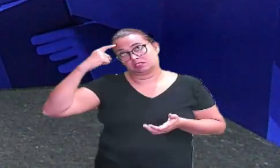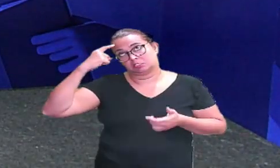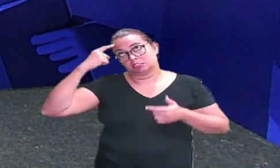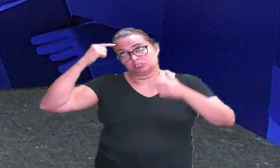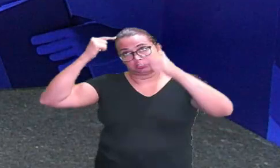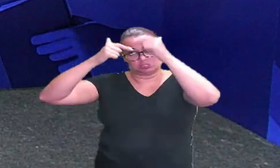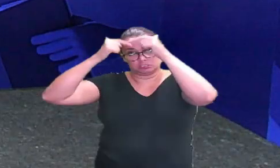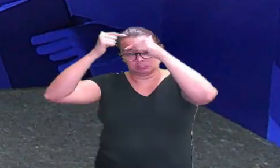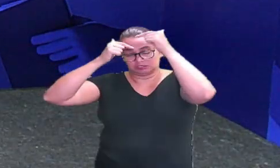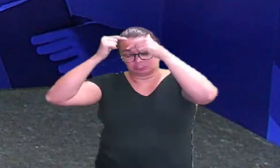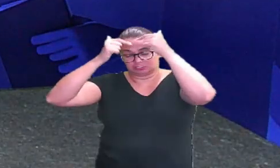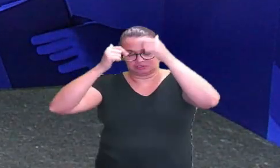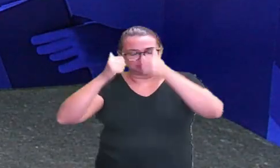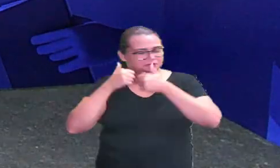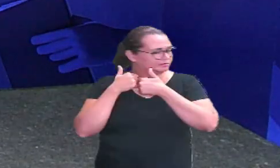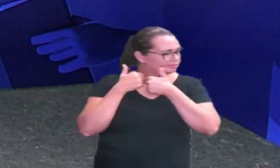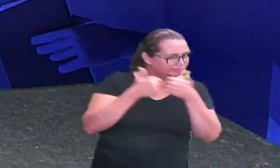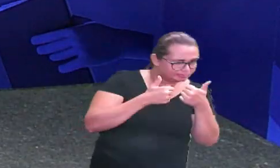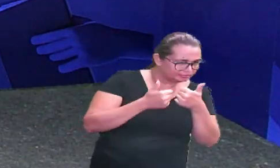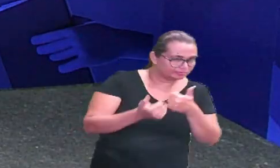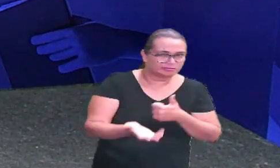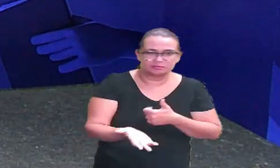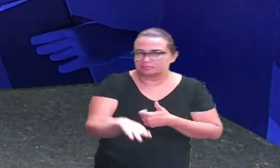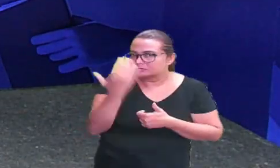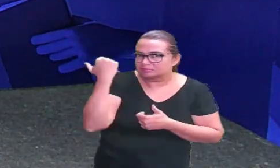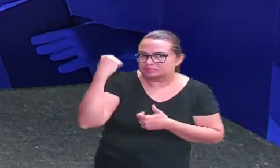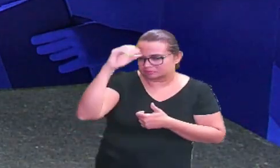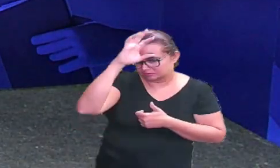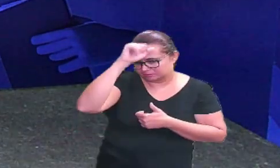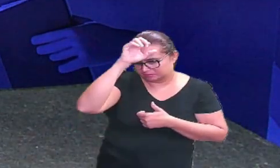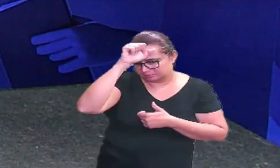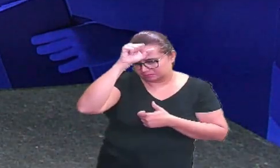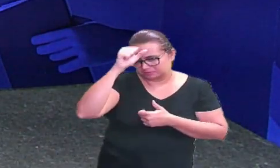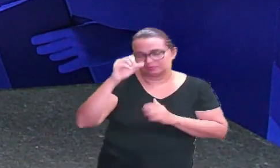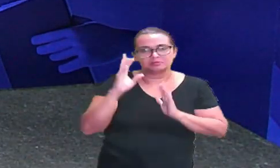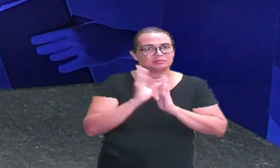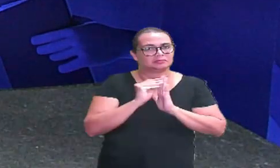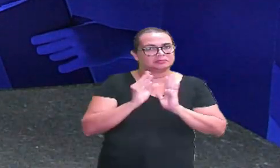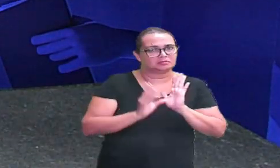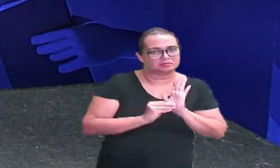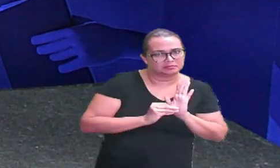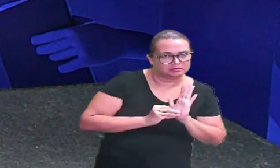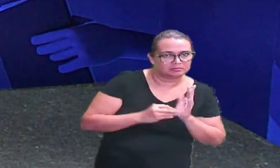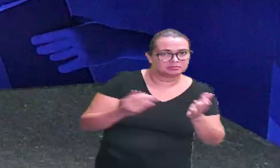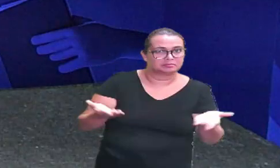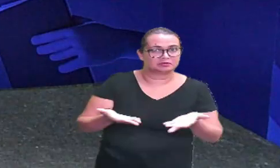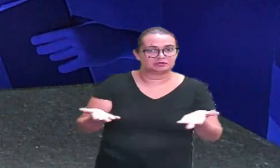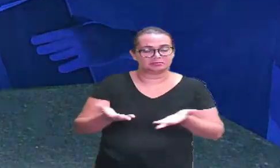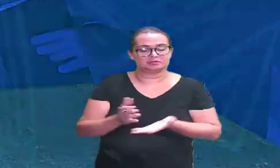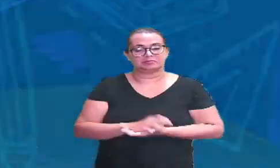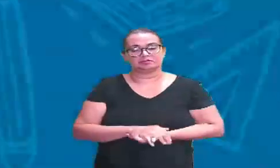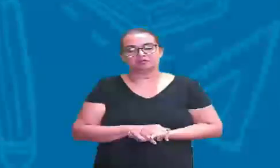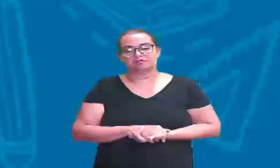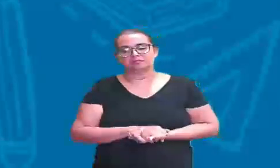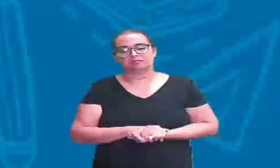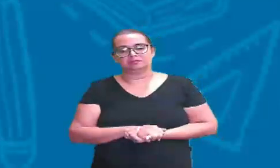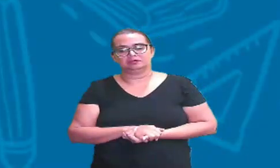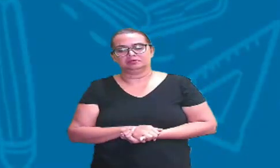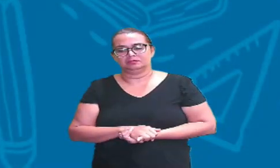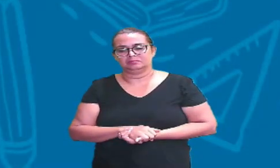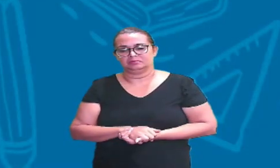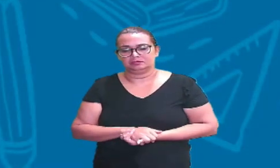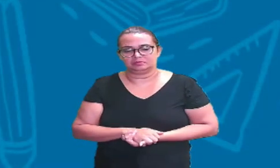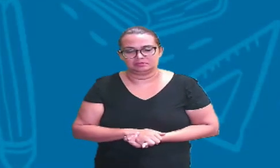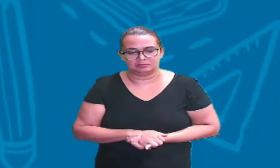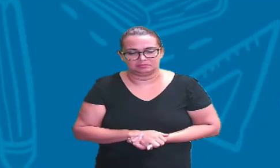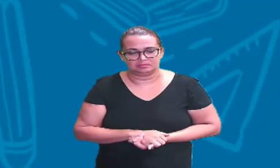mentais, tá certo? Então, vamos lá? Vamos ver nosso conteúdo? Vamos trabalhar agora? Vamos comigo? Então, olha